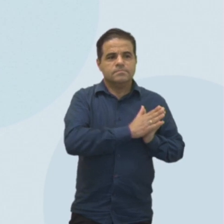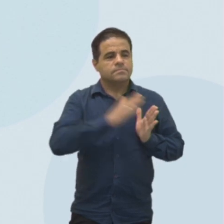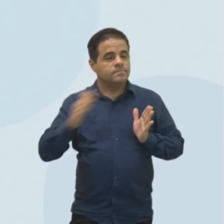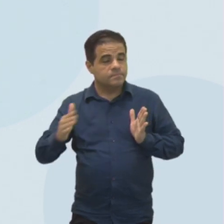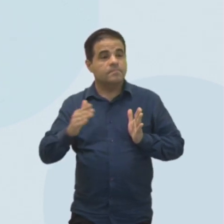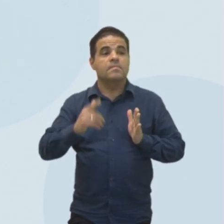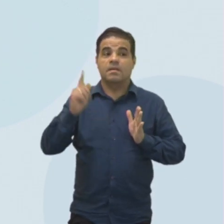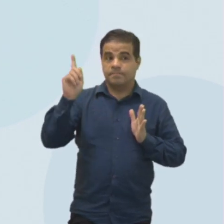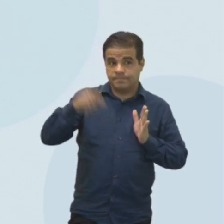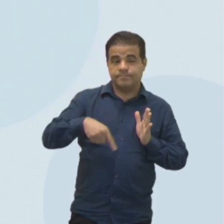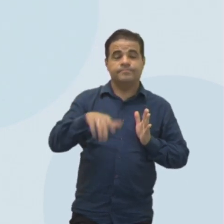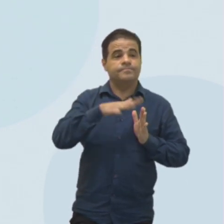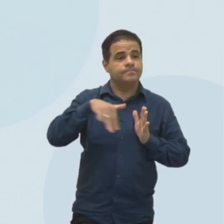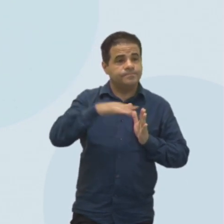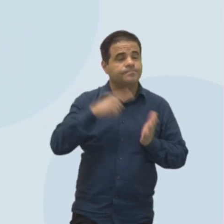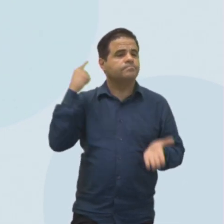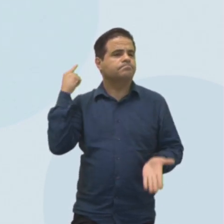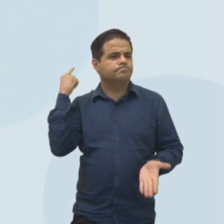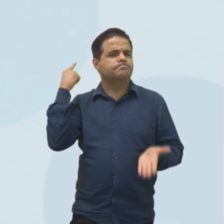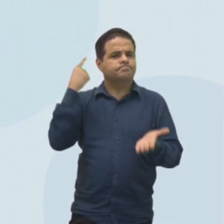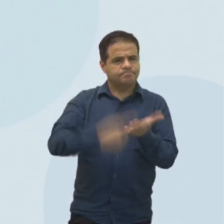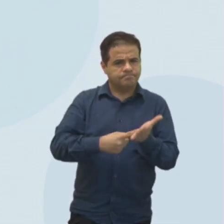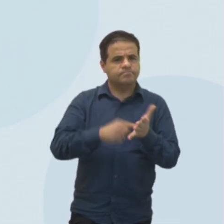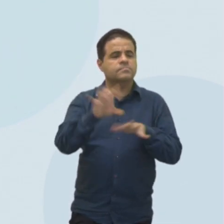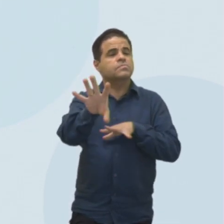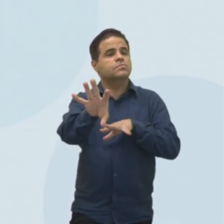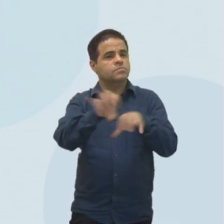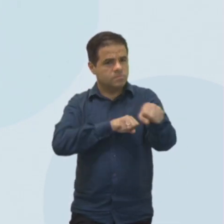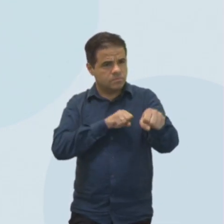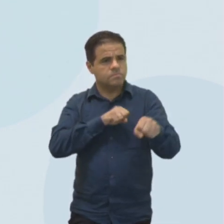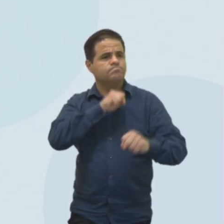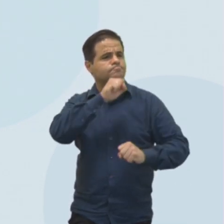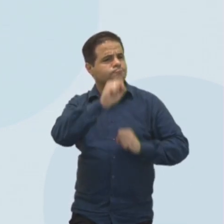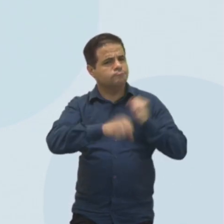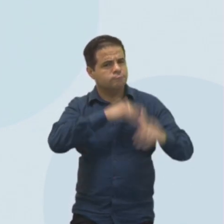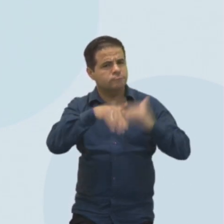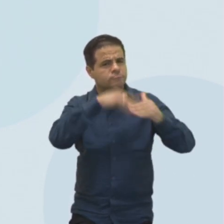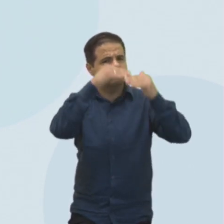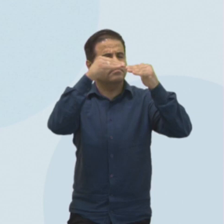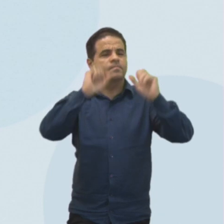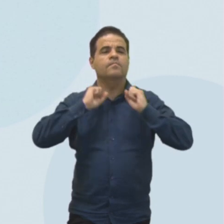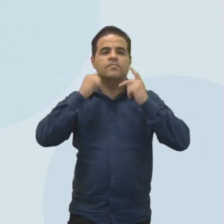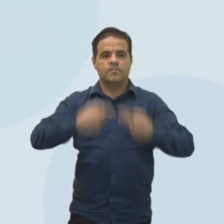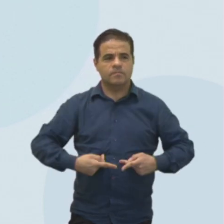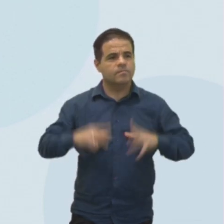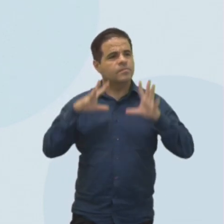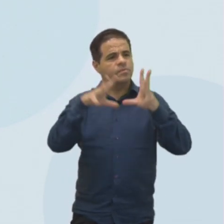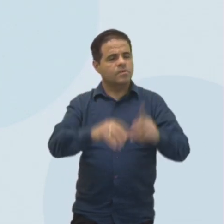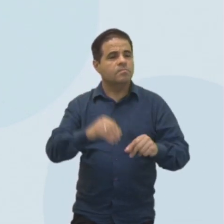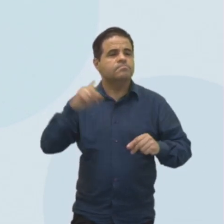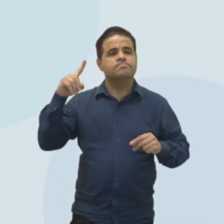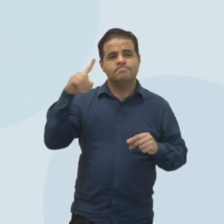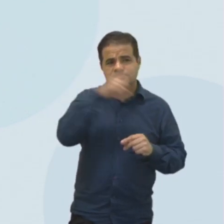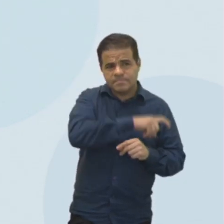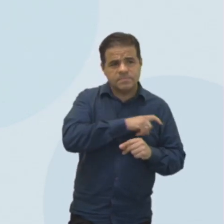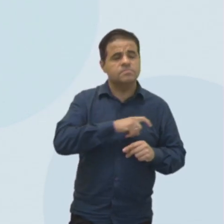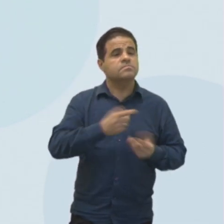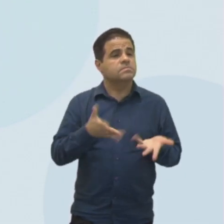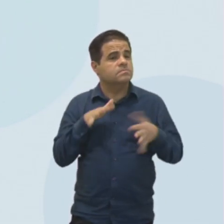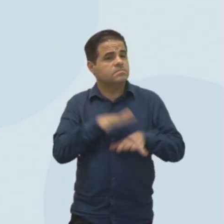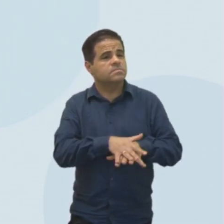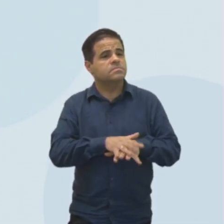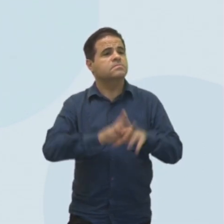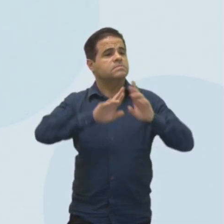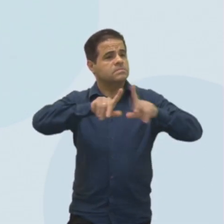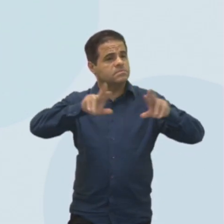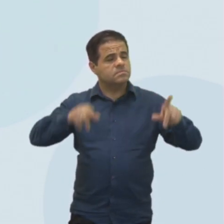Então, neste caso, o compromisso com a formação e o desenvolvimento humano em toda a sua complexidade, que integra as